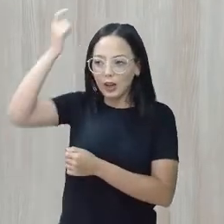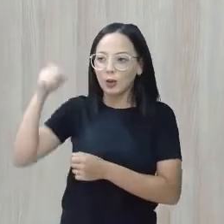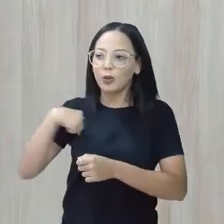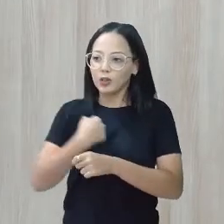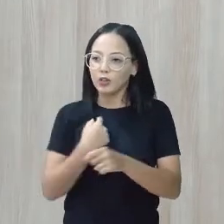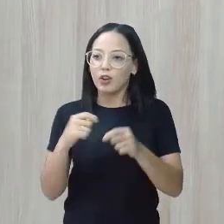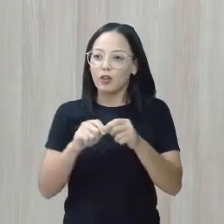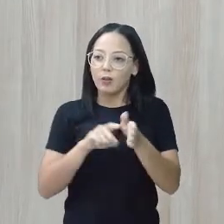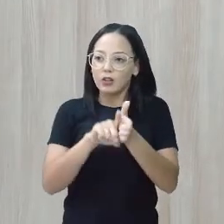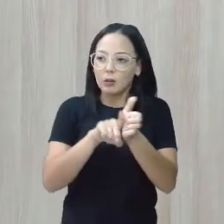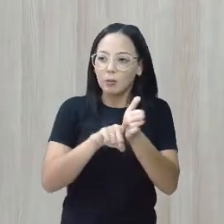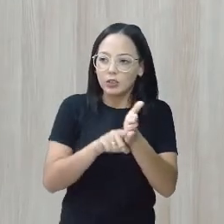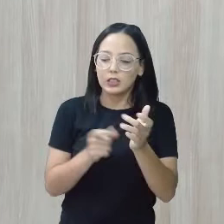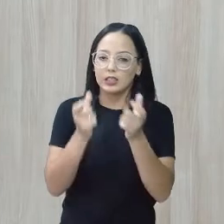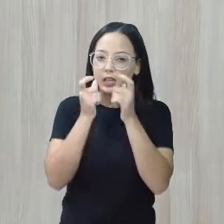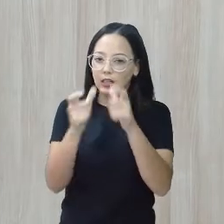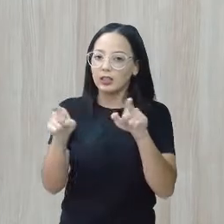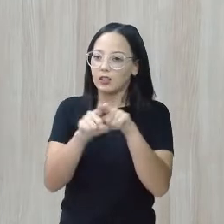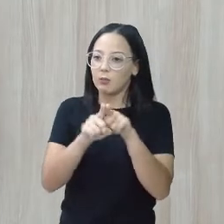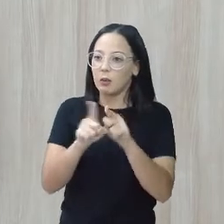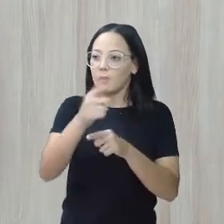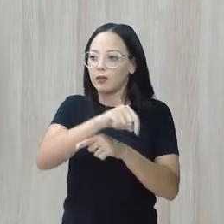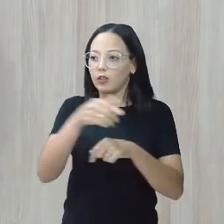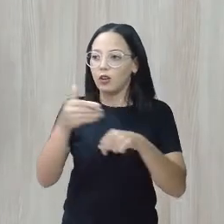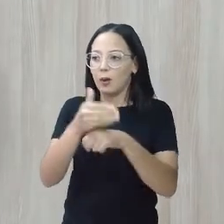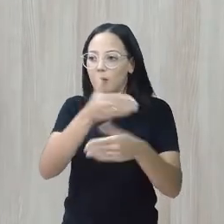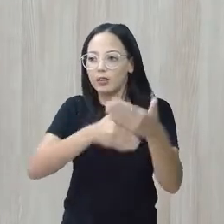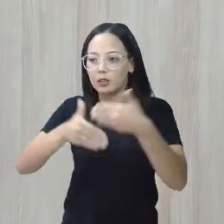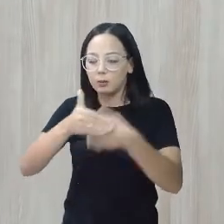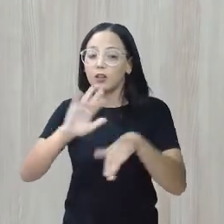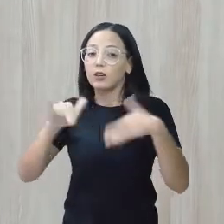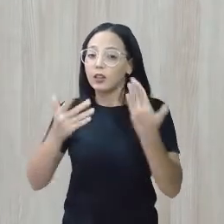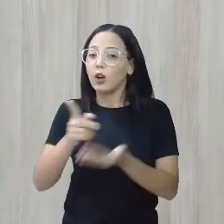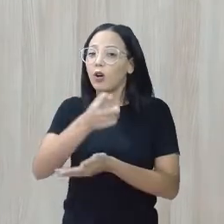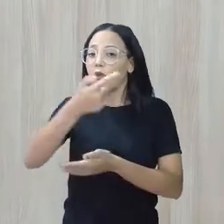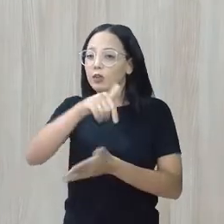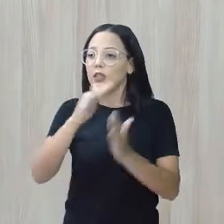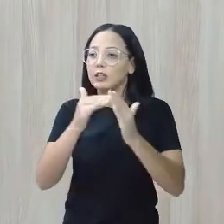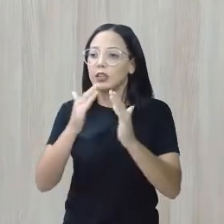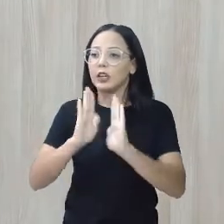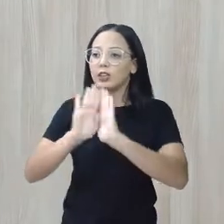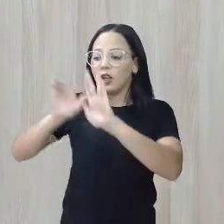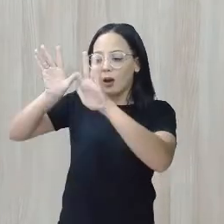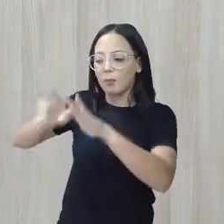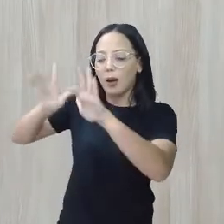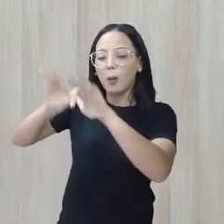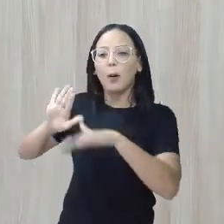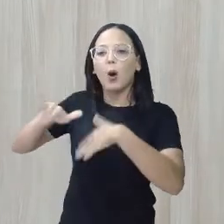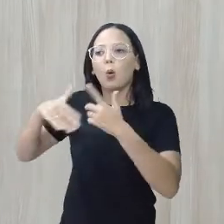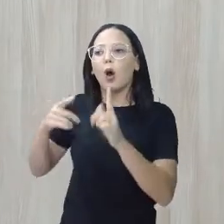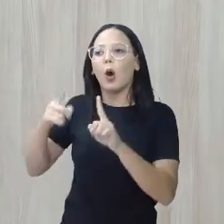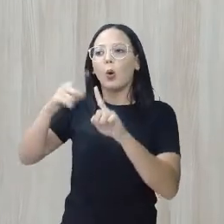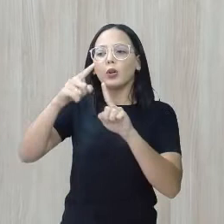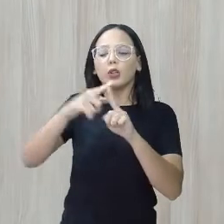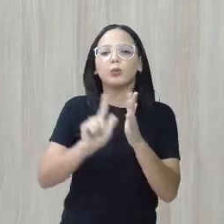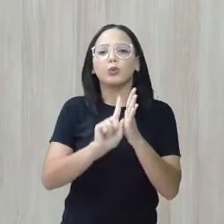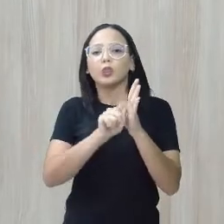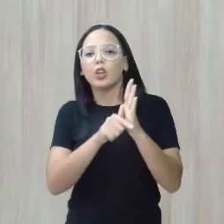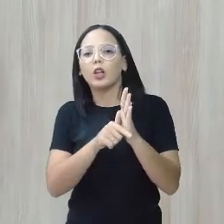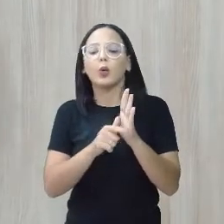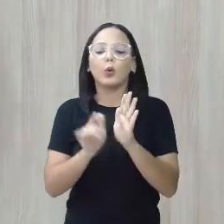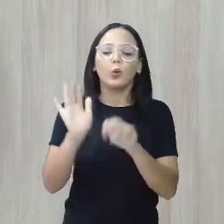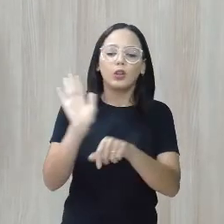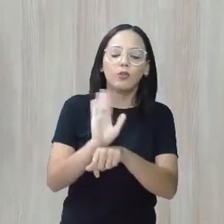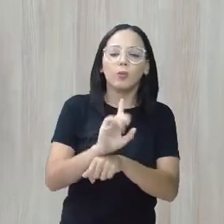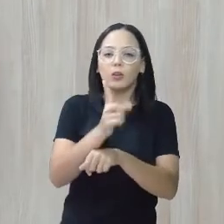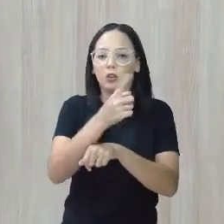seria interessante, né? Até para a participação de vocês. Então, vocês que estão aí em casa, já pode colocar aí o gênero de filme que vocês gostam. E aí, a